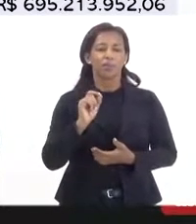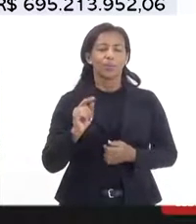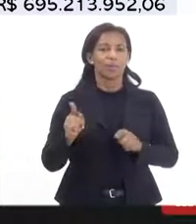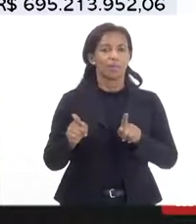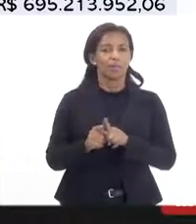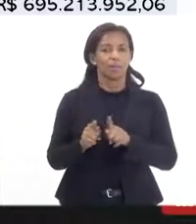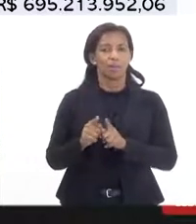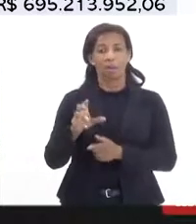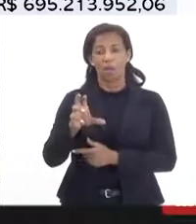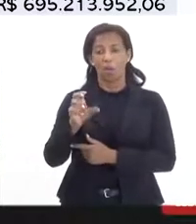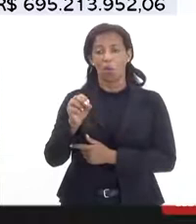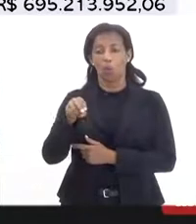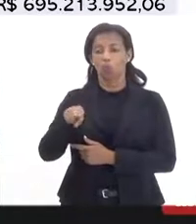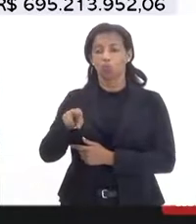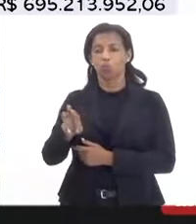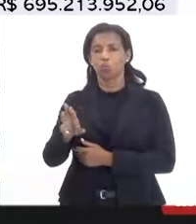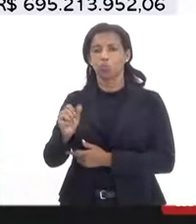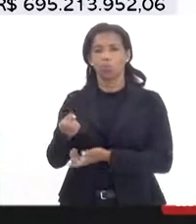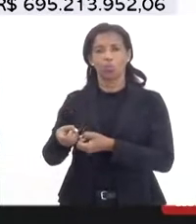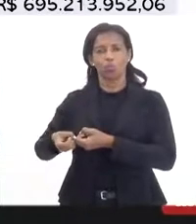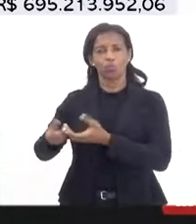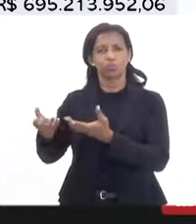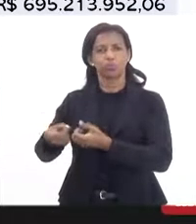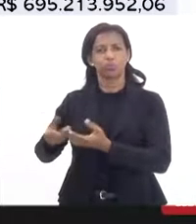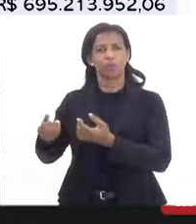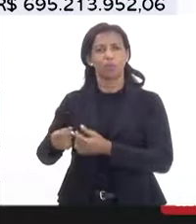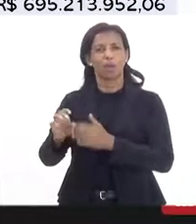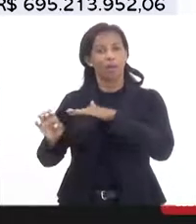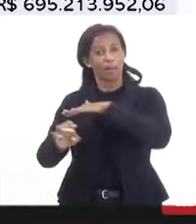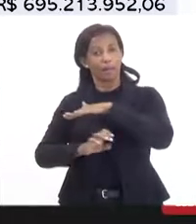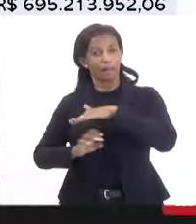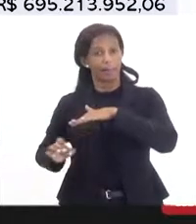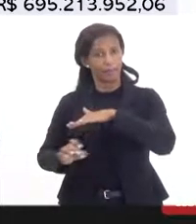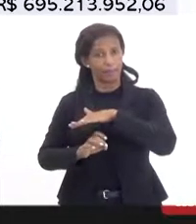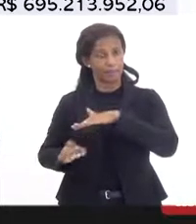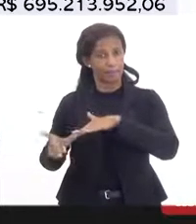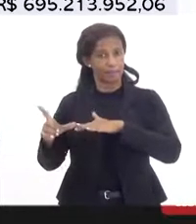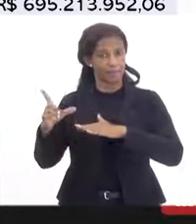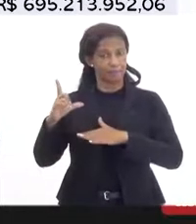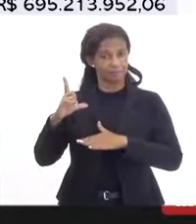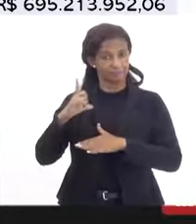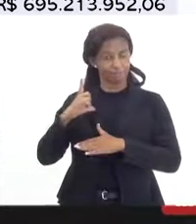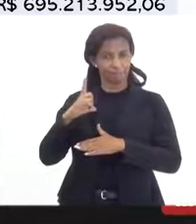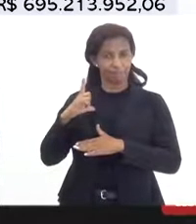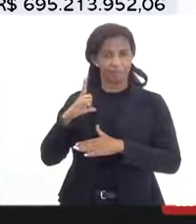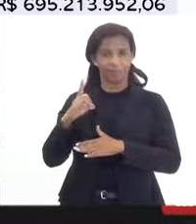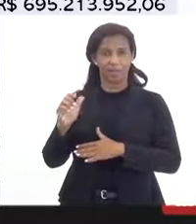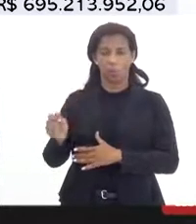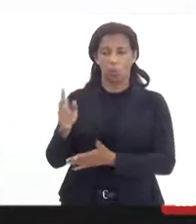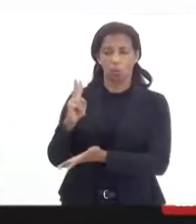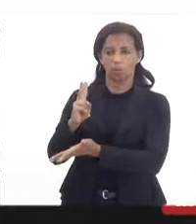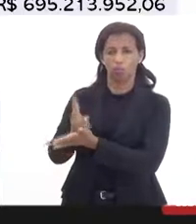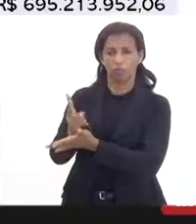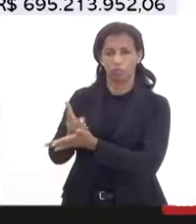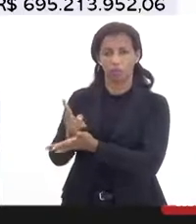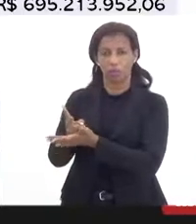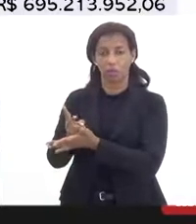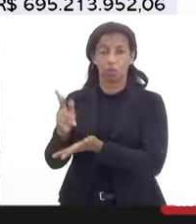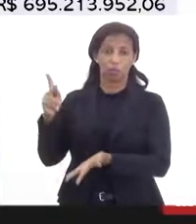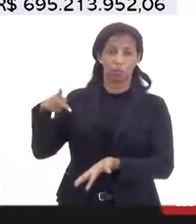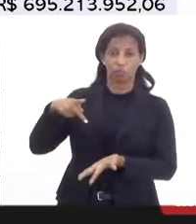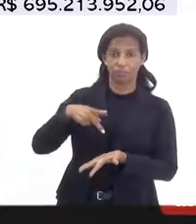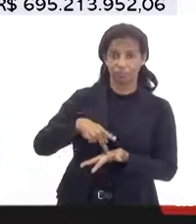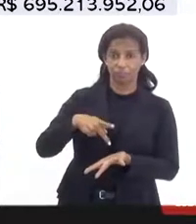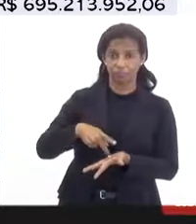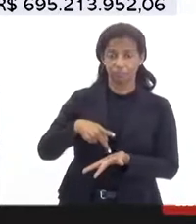destinado ao uso e consumo. A empresa ela classifica algo que, como ativo permanente, quando, na